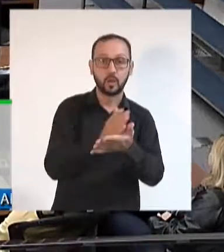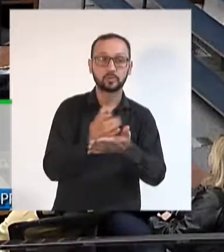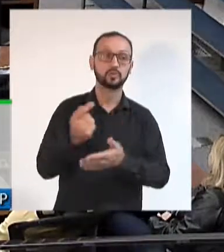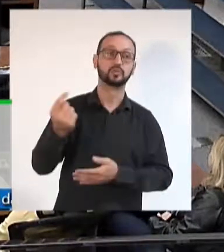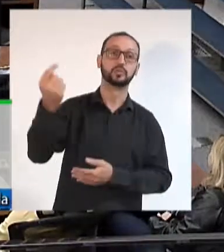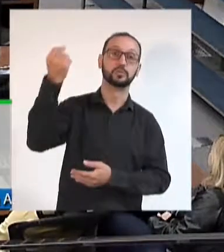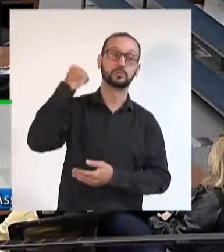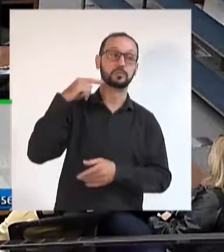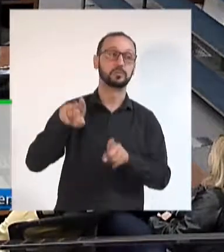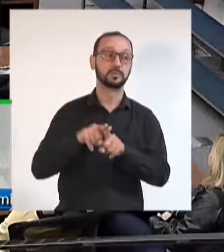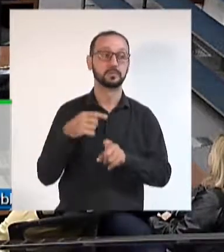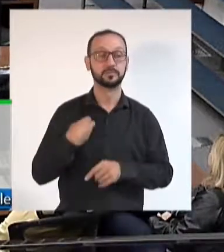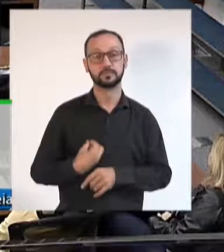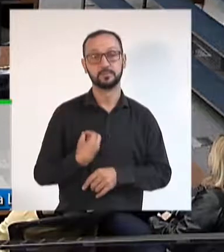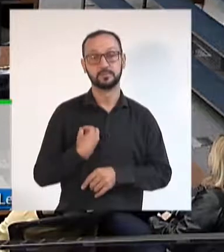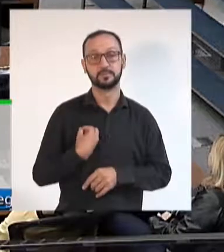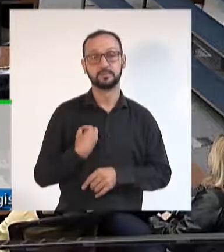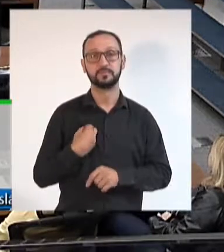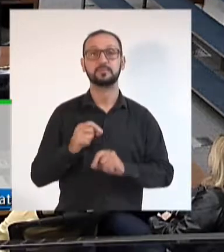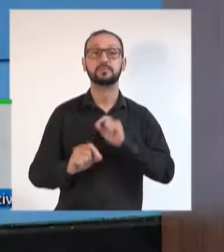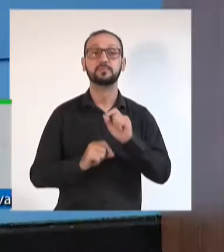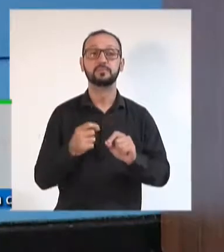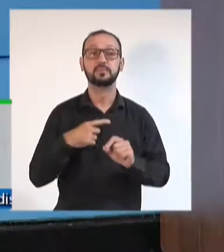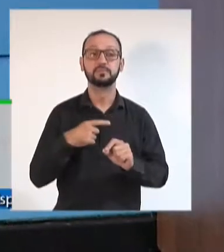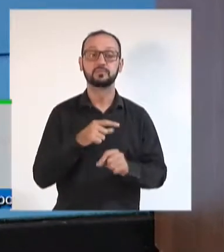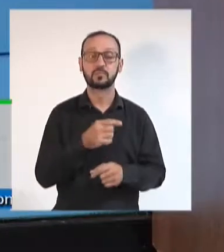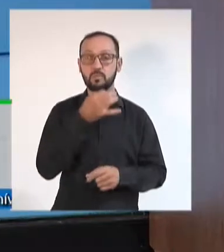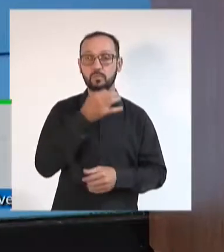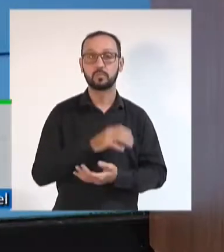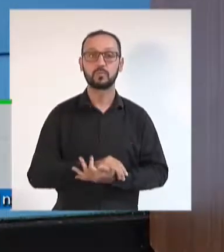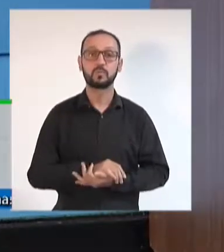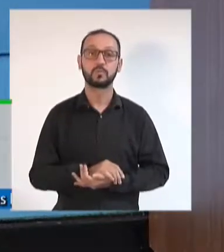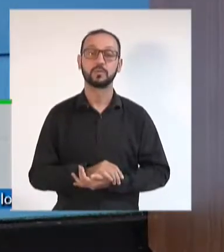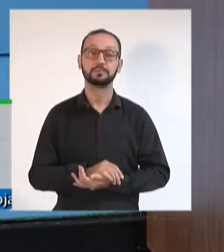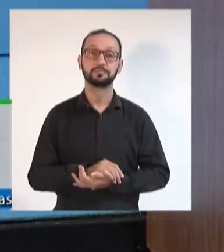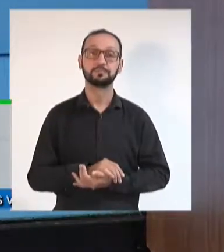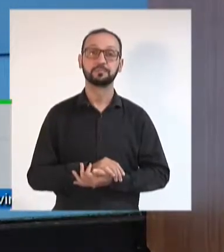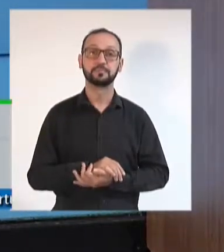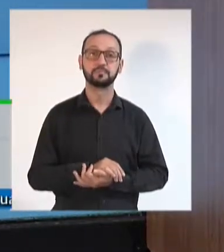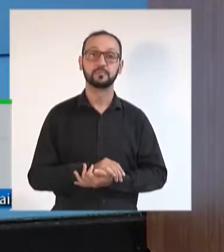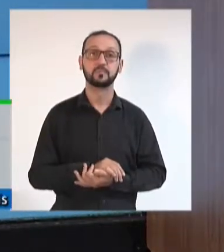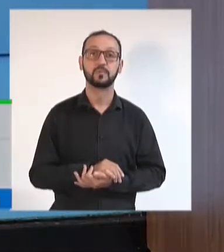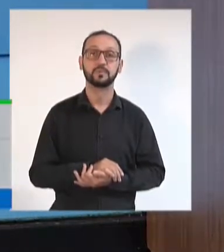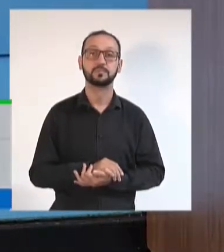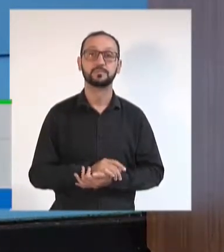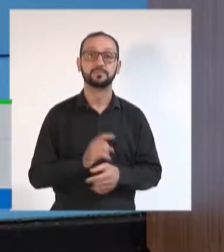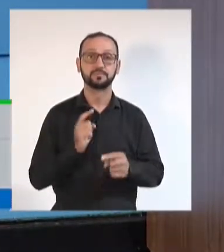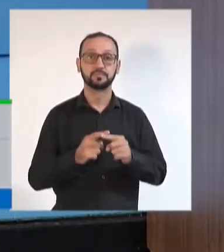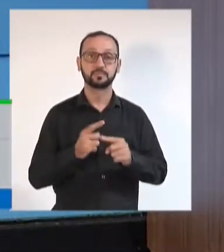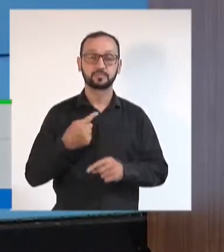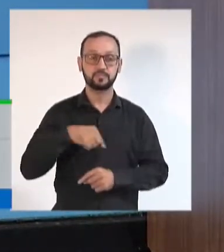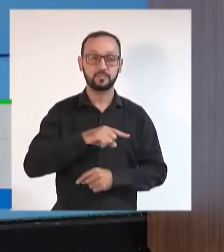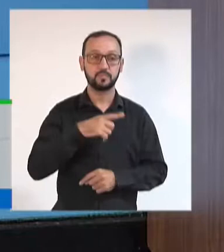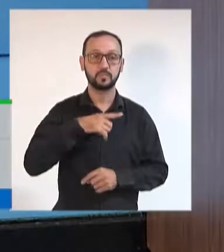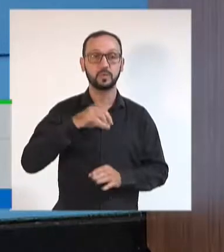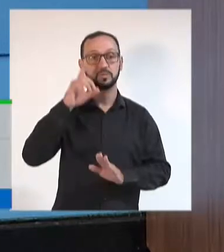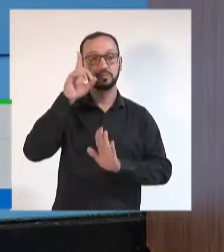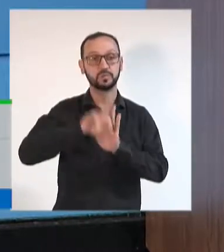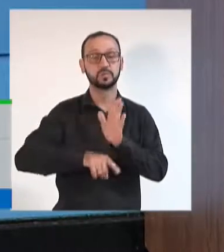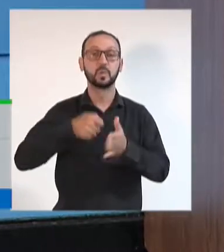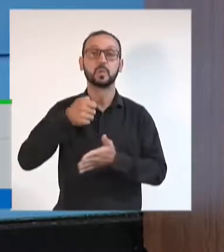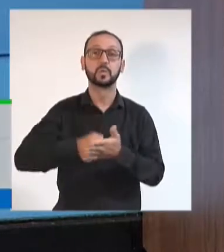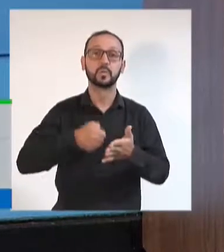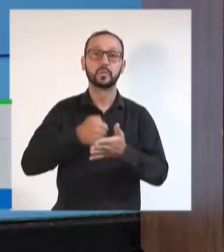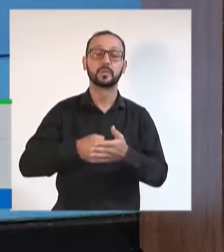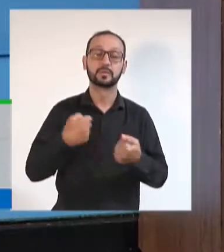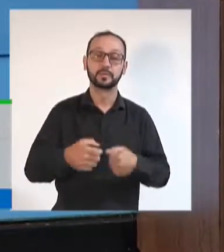em outros momentos. Por que eu trouxe esse boletim? Porque uma das formas da gente ter os nossos direitos garantidos